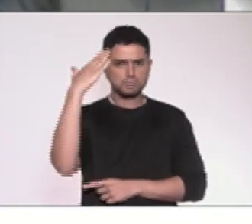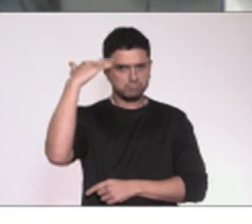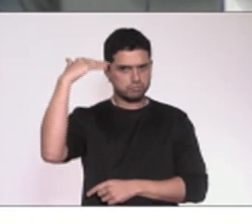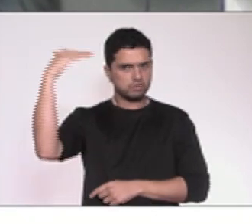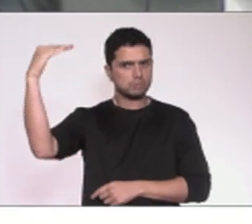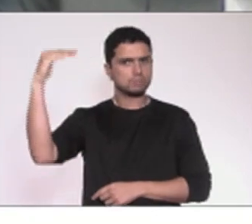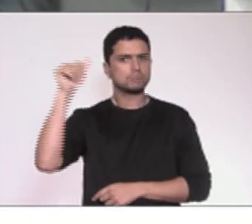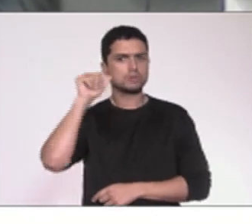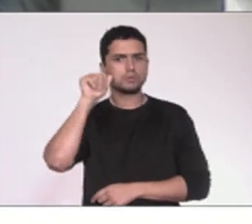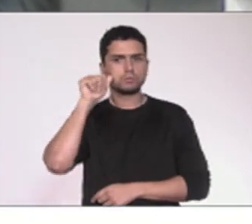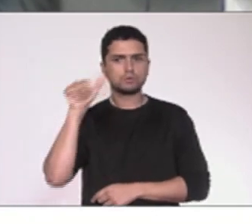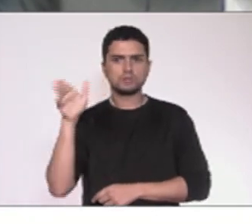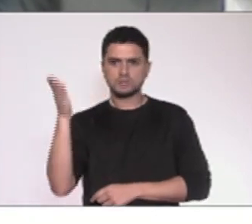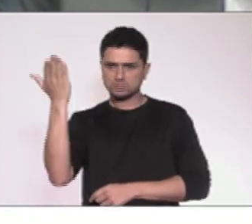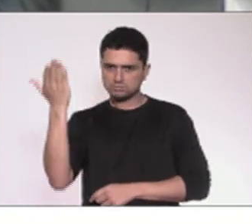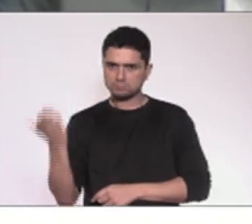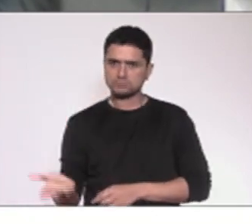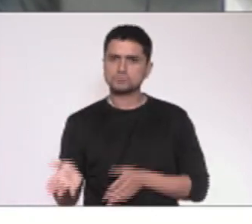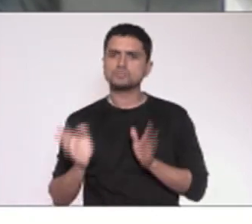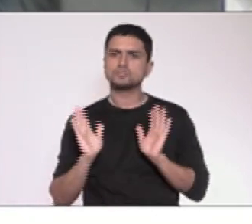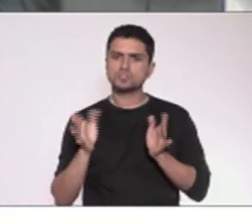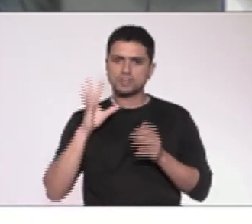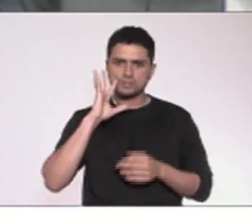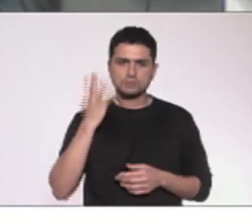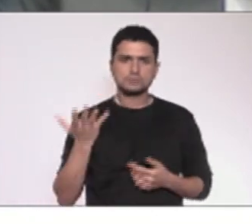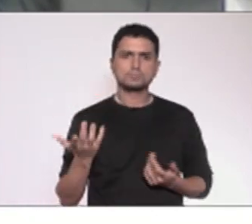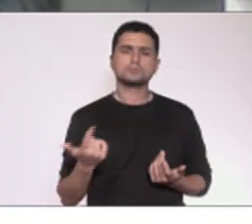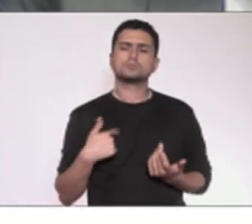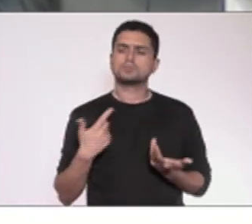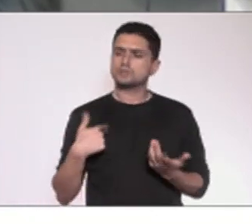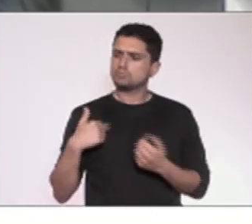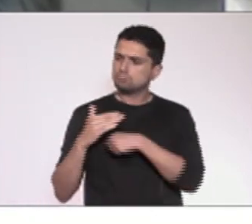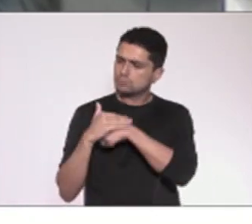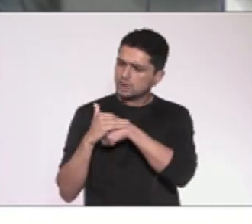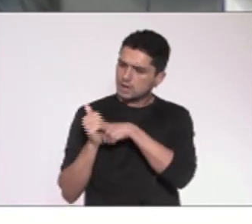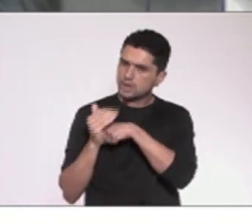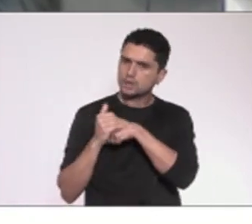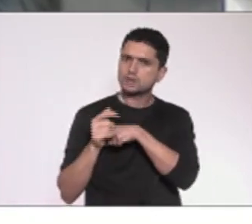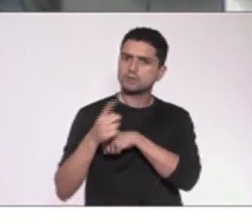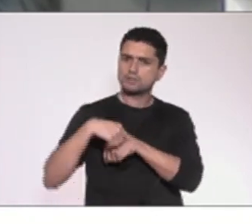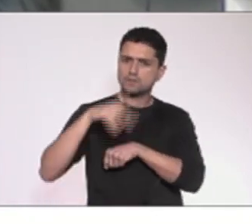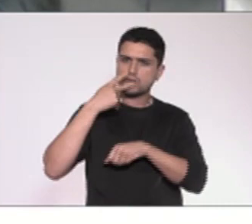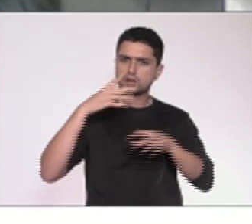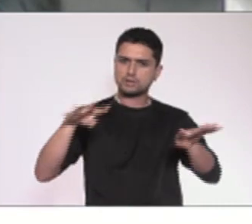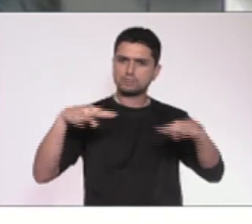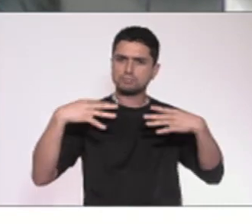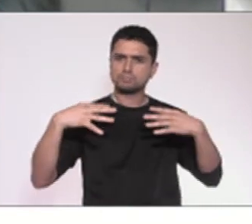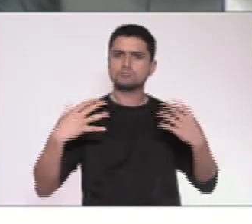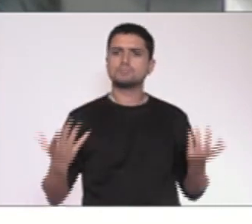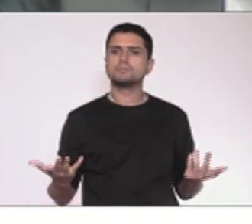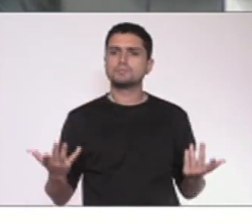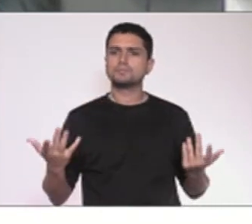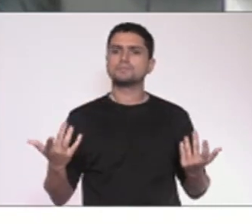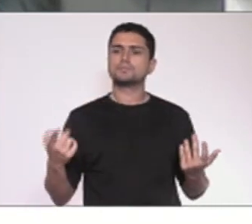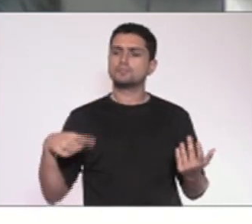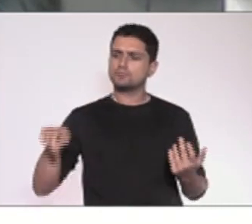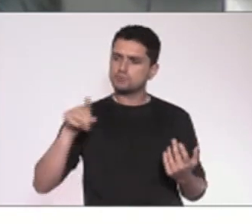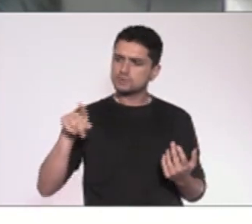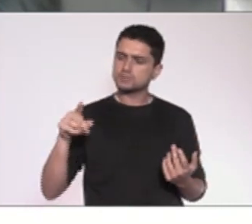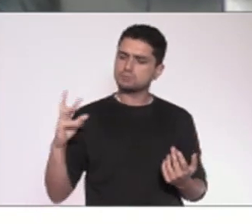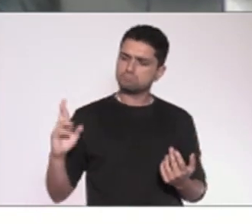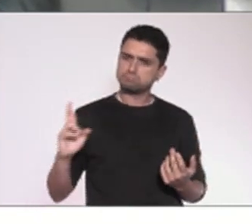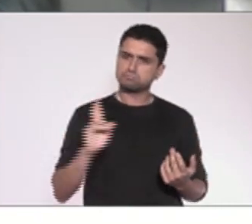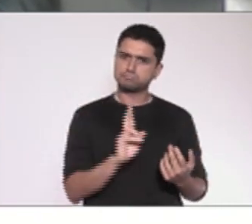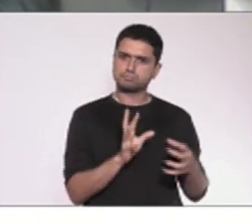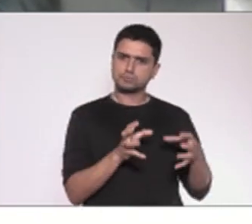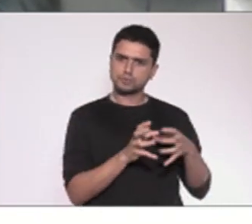Então, Carmen, registro aqui de público o meu carinho e a minha gratidão por ter você nos nossos quadros. E